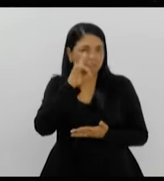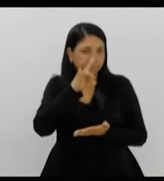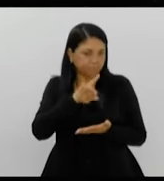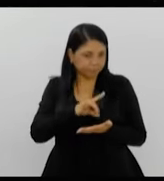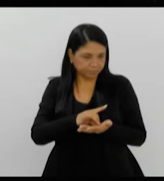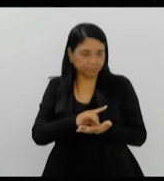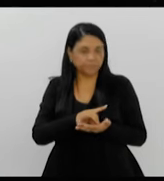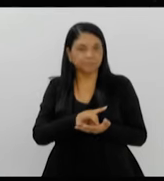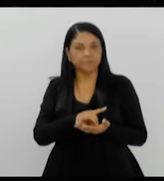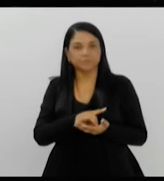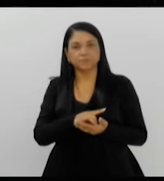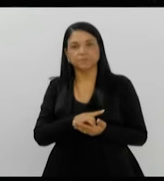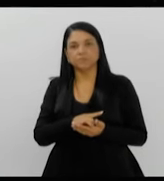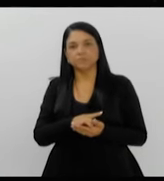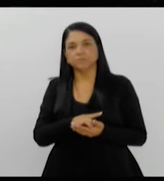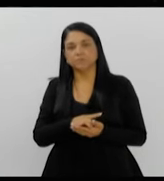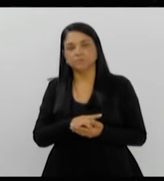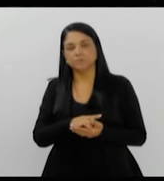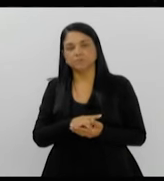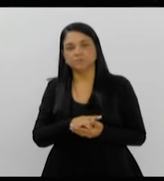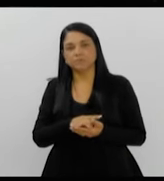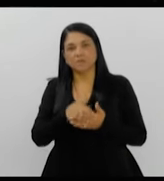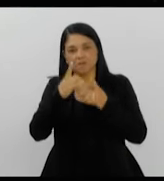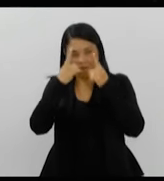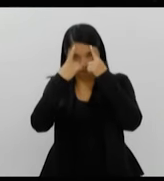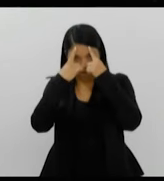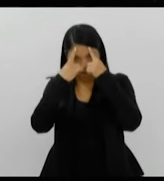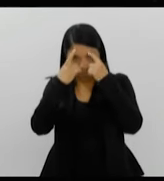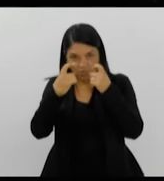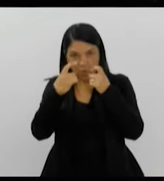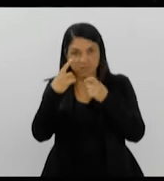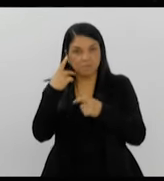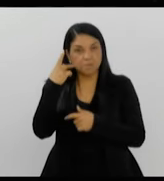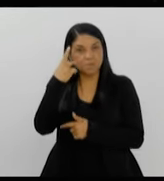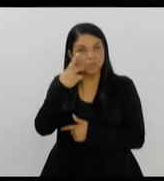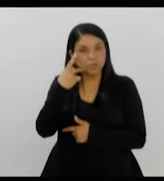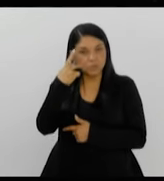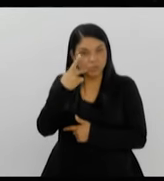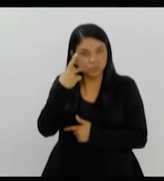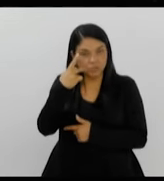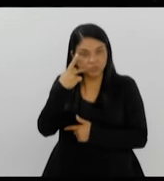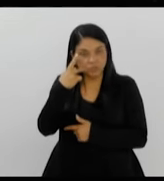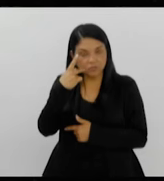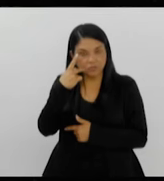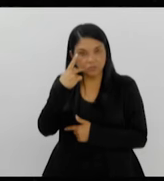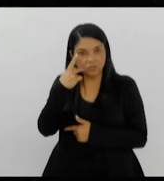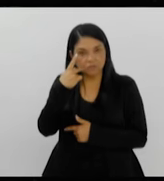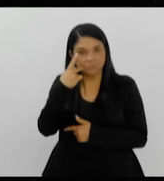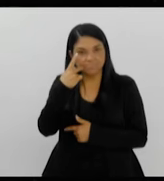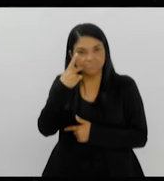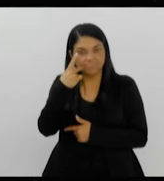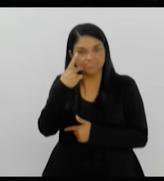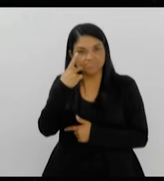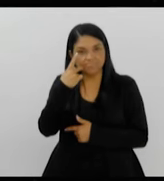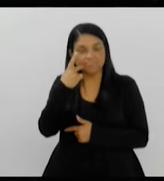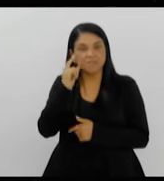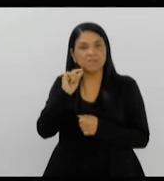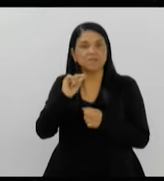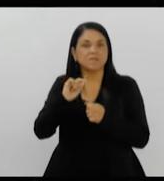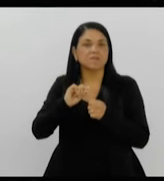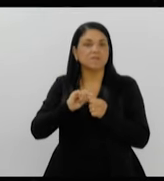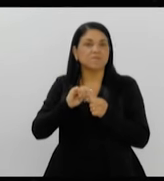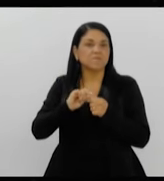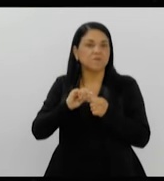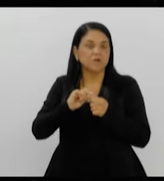excelência que a violência na política faz mal